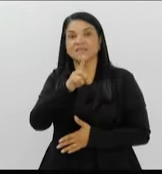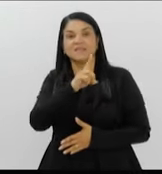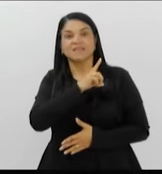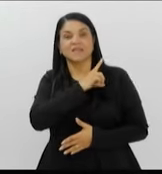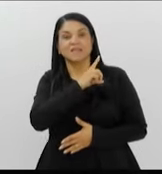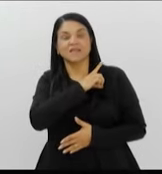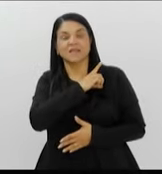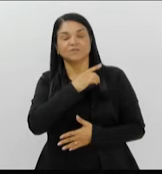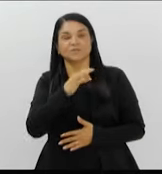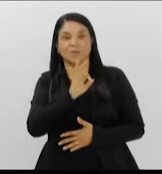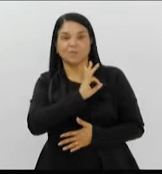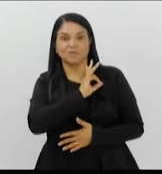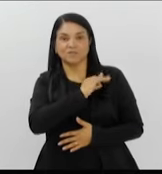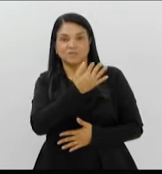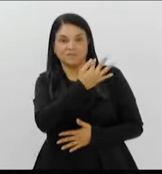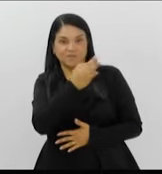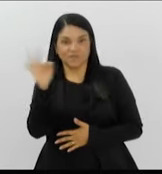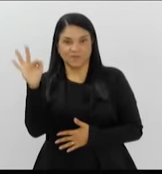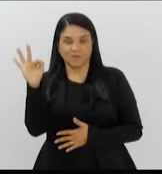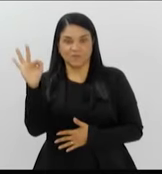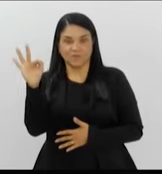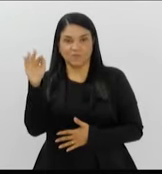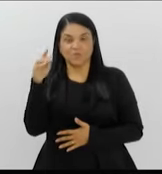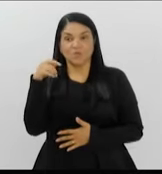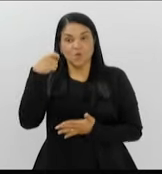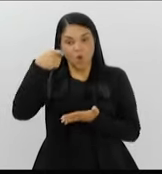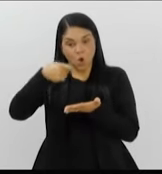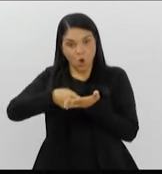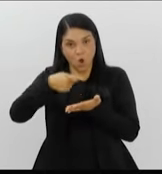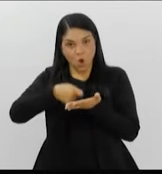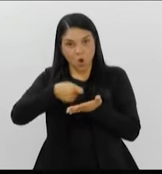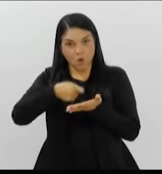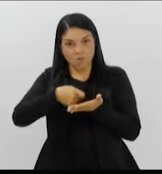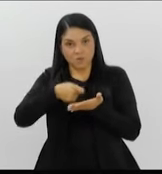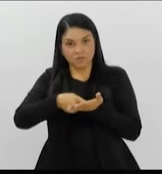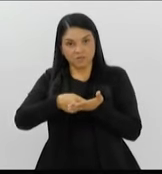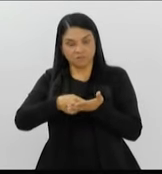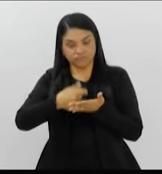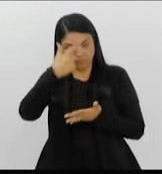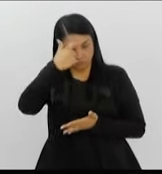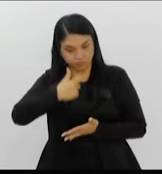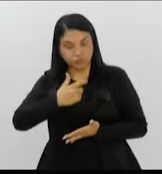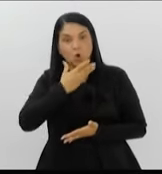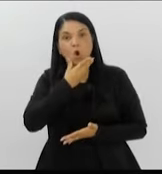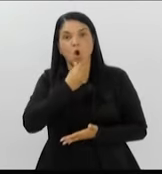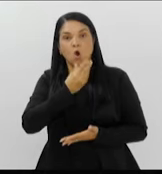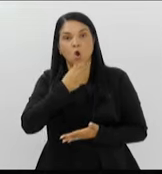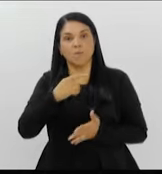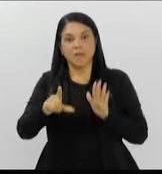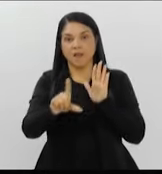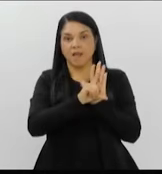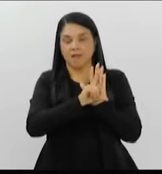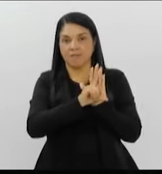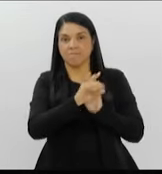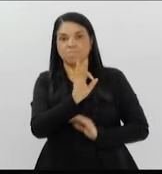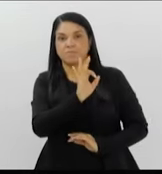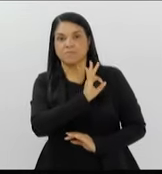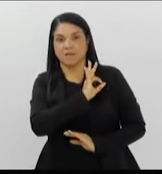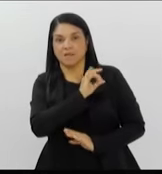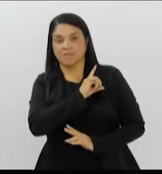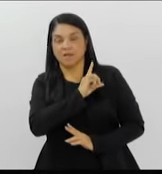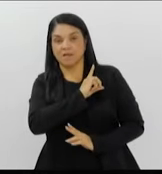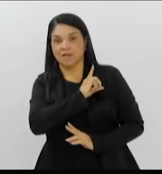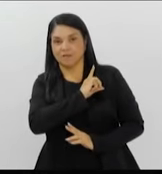Federal, que teria obrigação maior, por ser um homem da lei, de